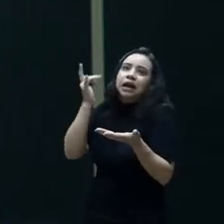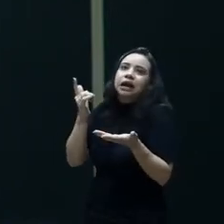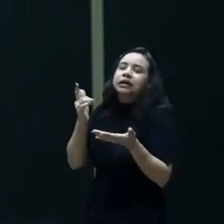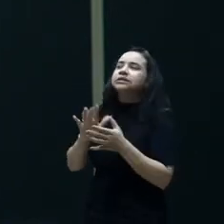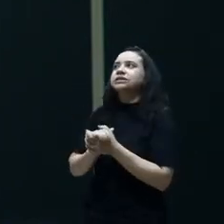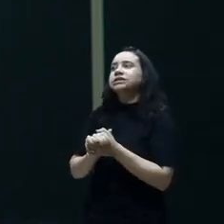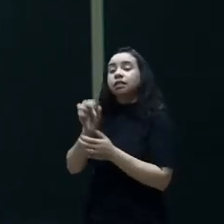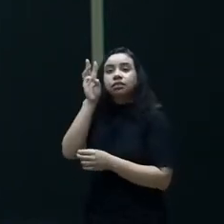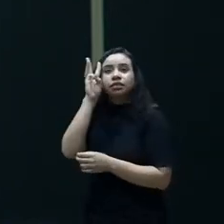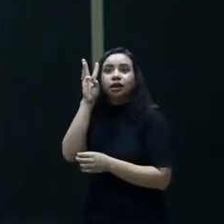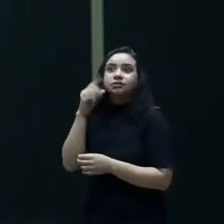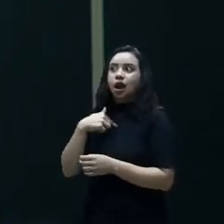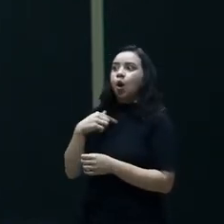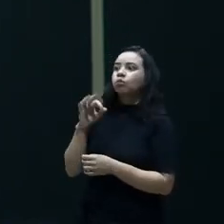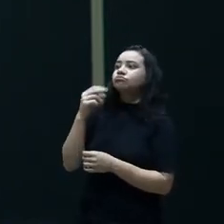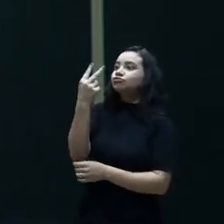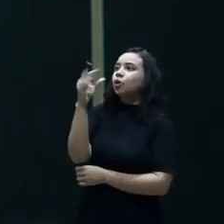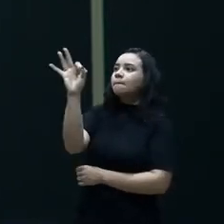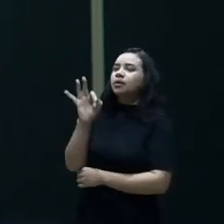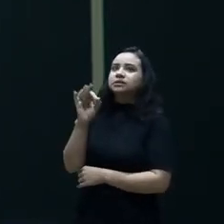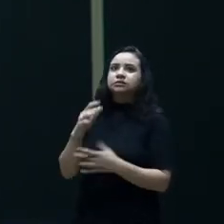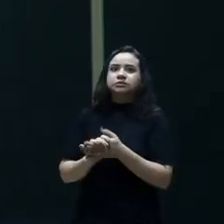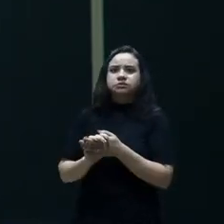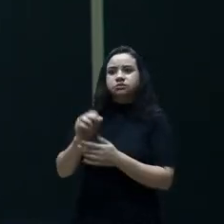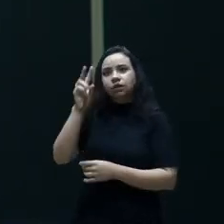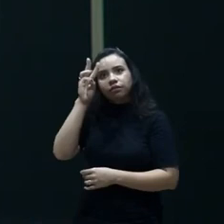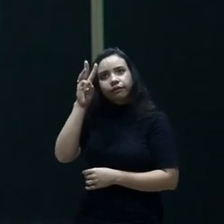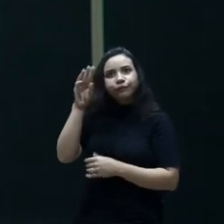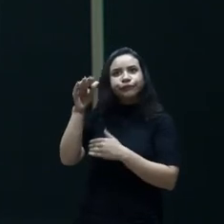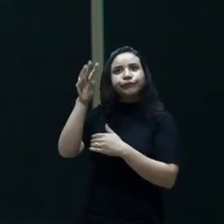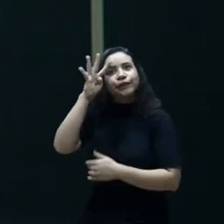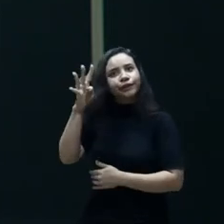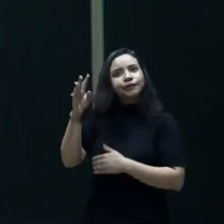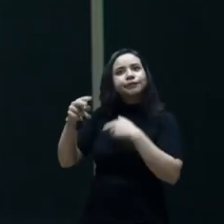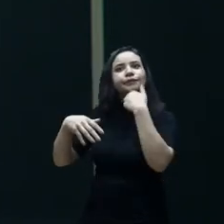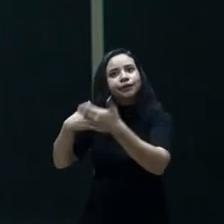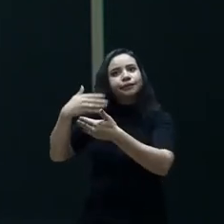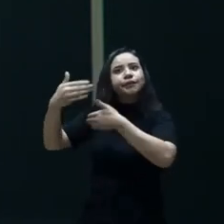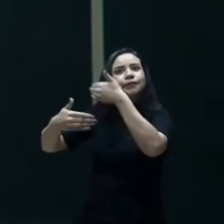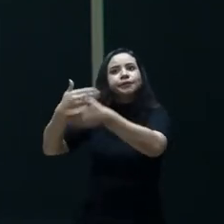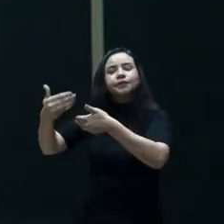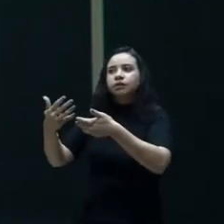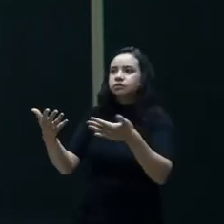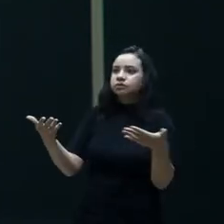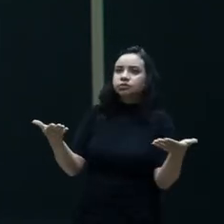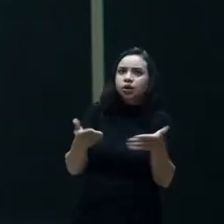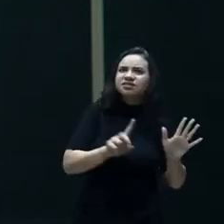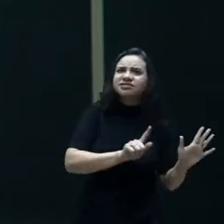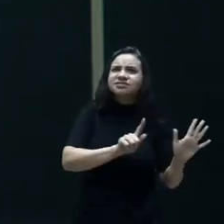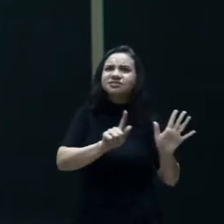2%. Da terça para a quarta e da quarta para a quinta e chegou hoje domingo. E você não pegou na